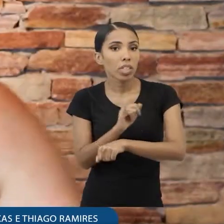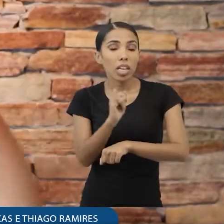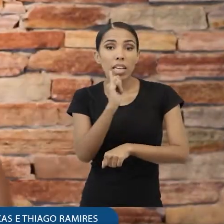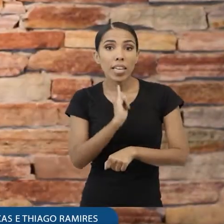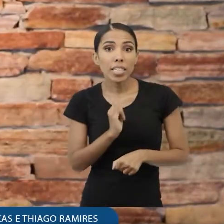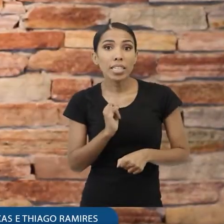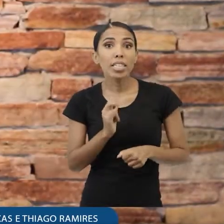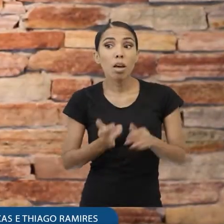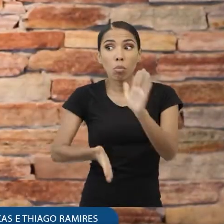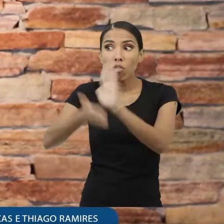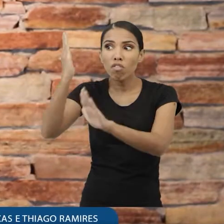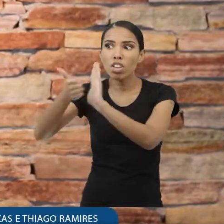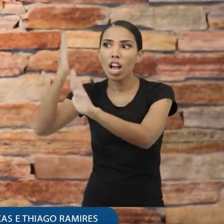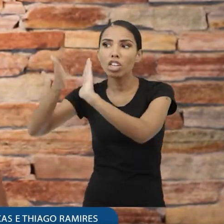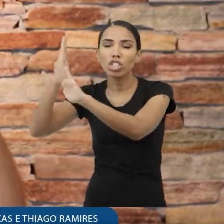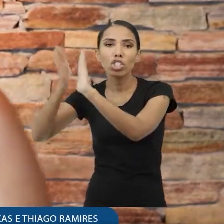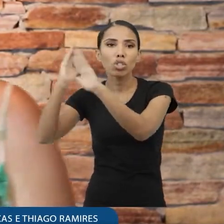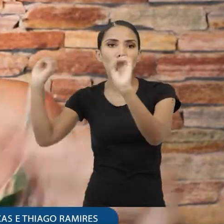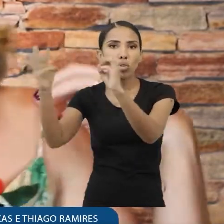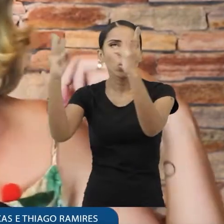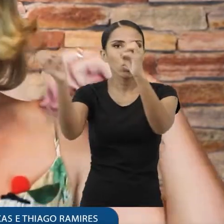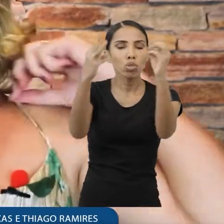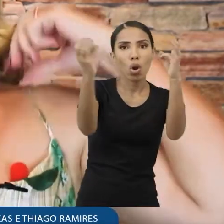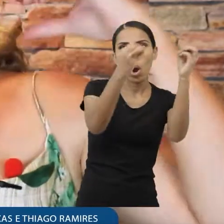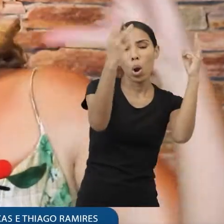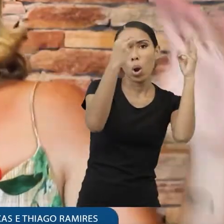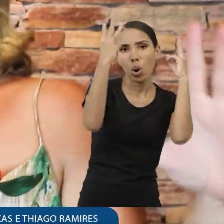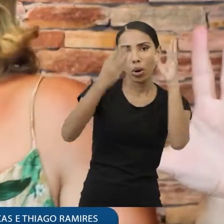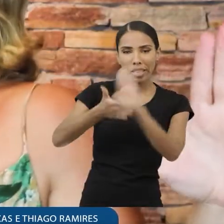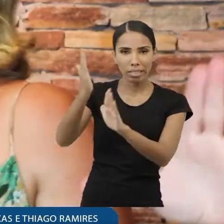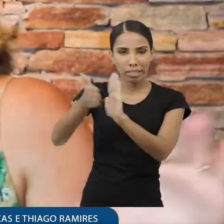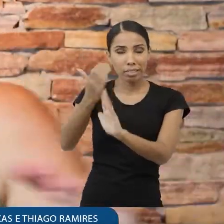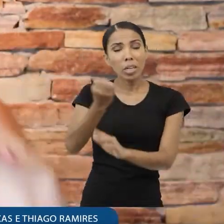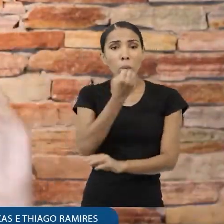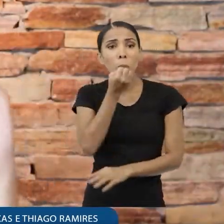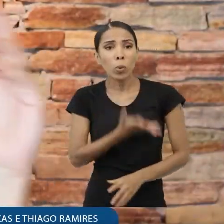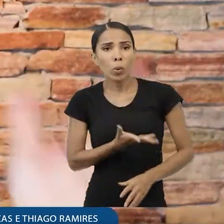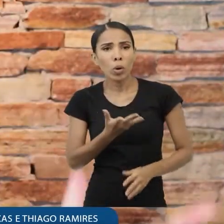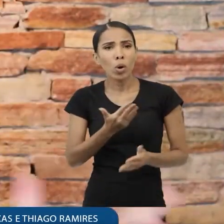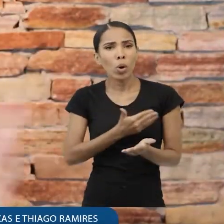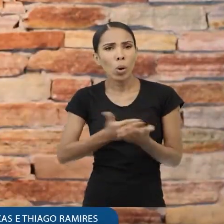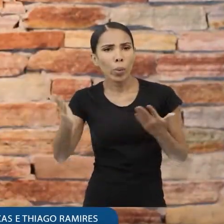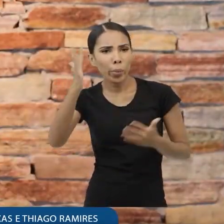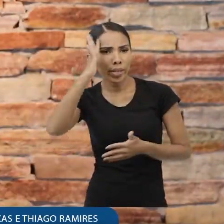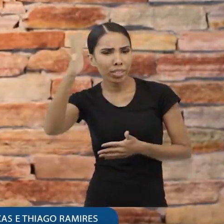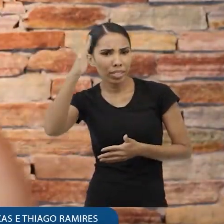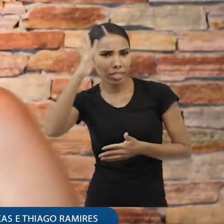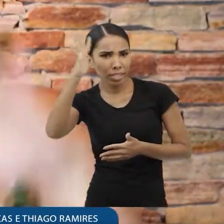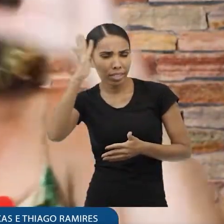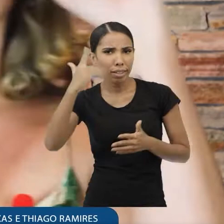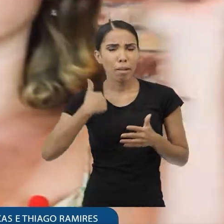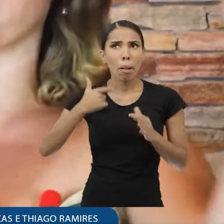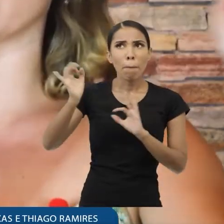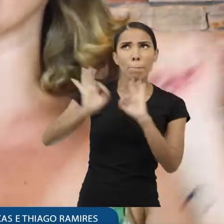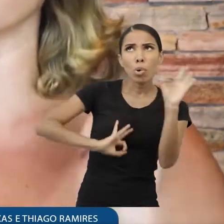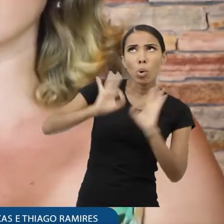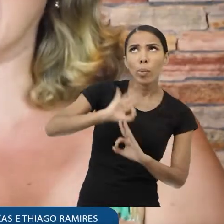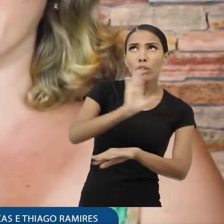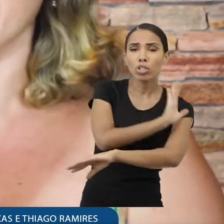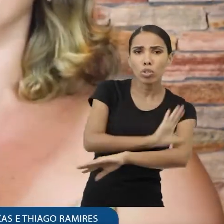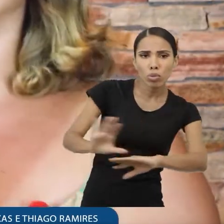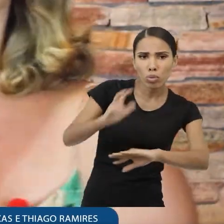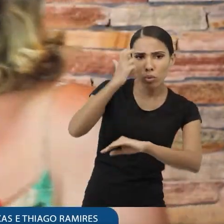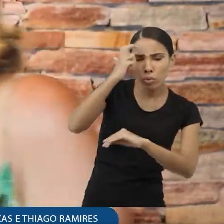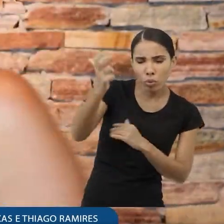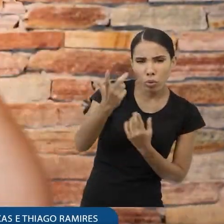estiver falando, por exemplo, de turnês. Bem, então, começando a pensar dessa forma, né? Eu estou aqui pensando no meu projeto